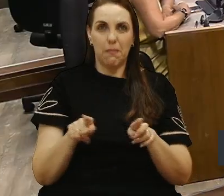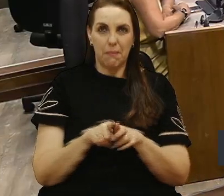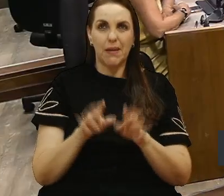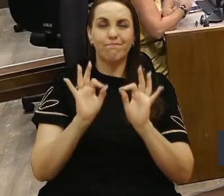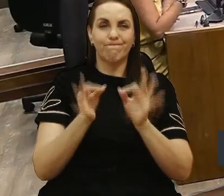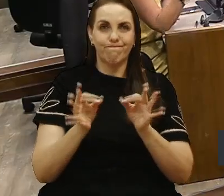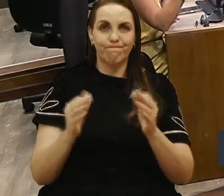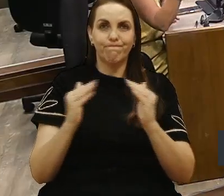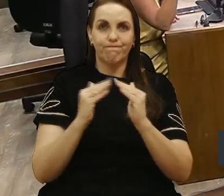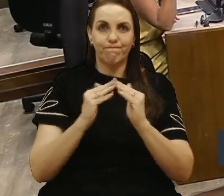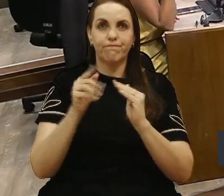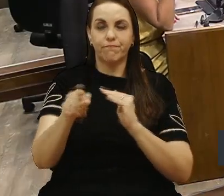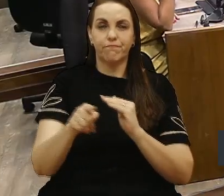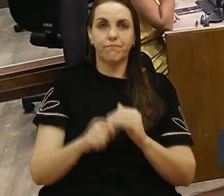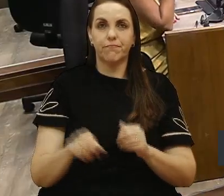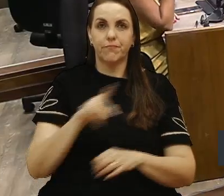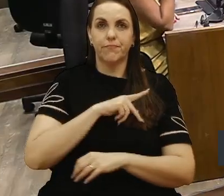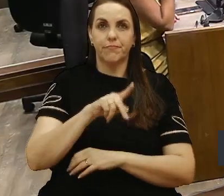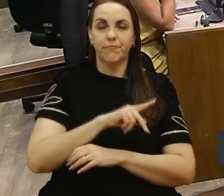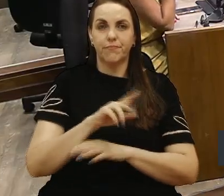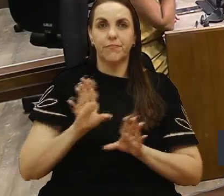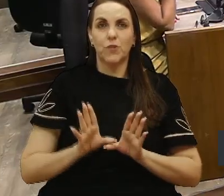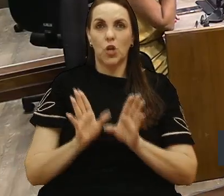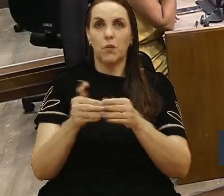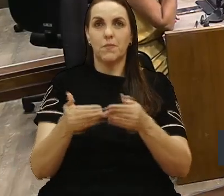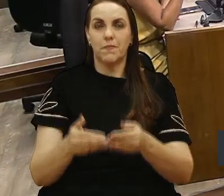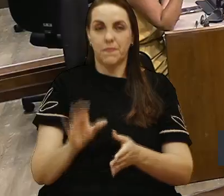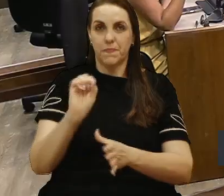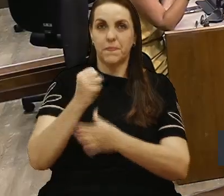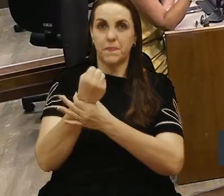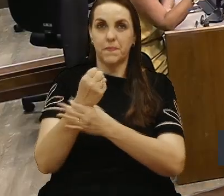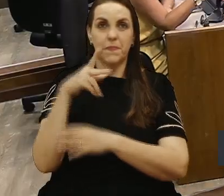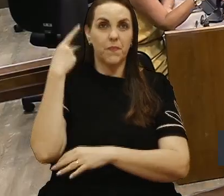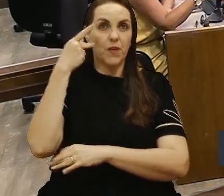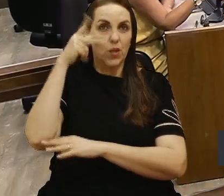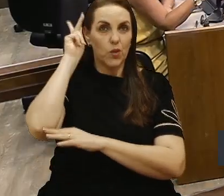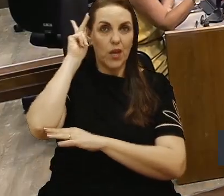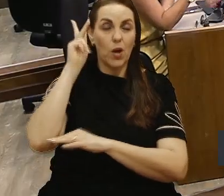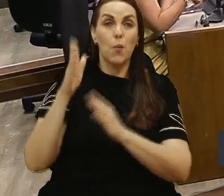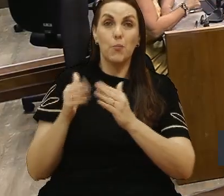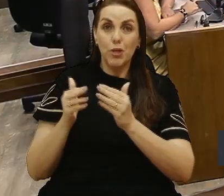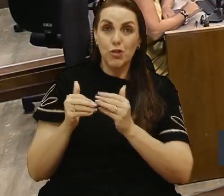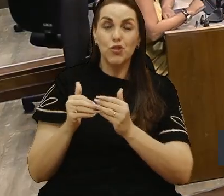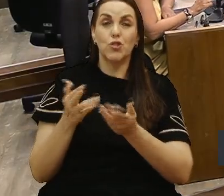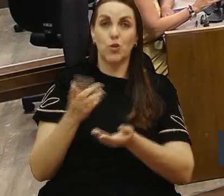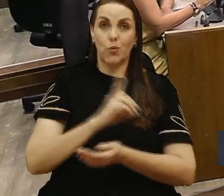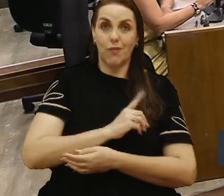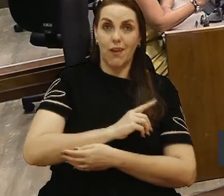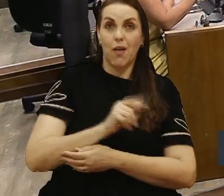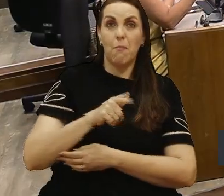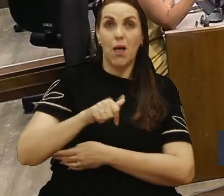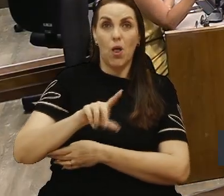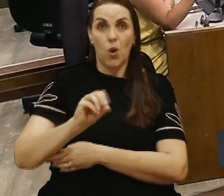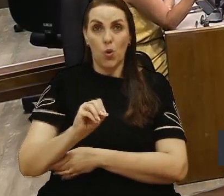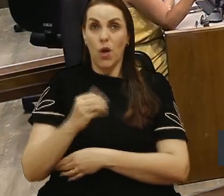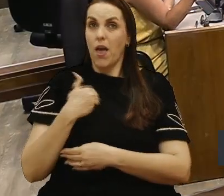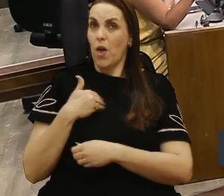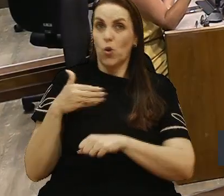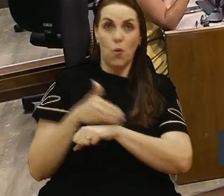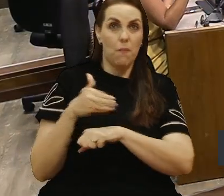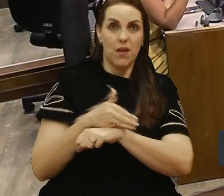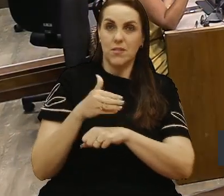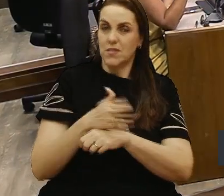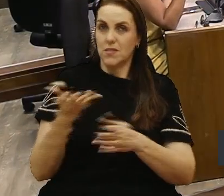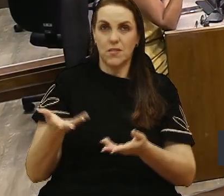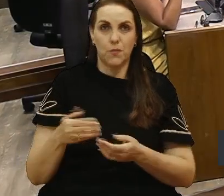então, o presidente da Comissão de Segurança, o vereador Iago, falou, pediu que o delegado Paulo tivesse numa reunião da comissão. Eu não sou membro dessa comissão, mas me interessa o assunto, é